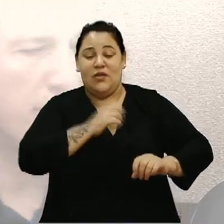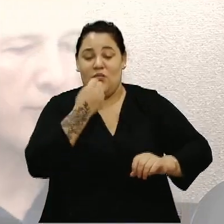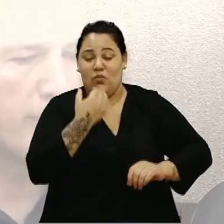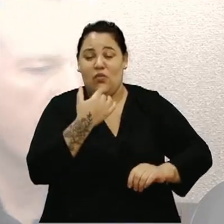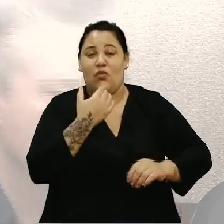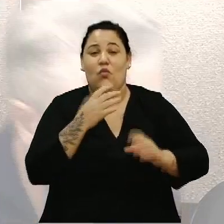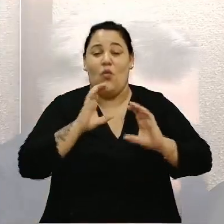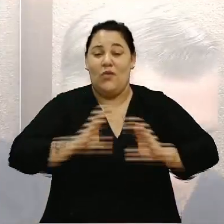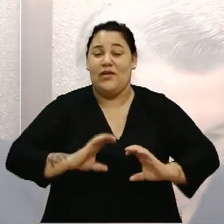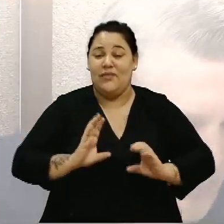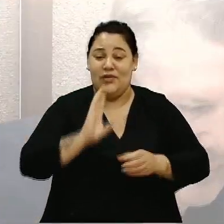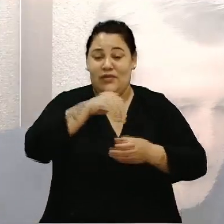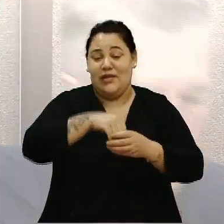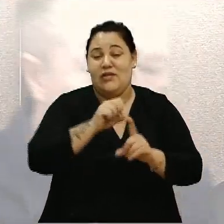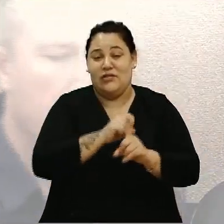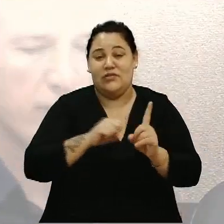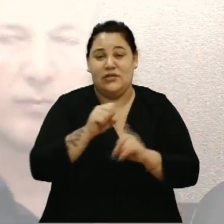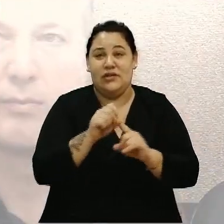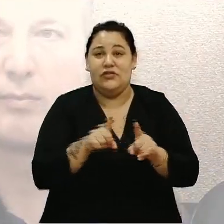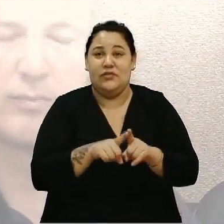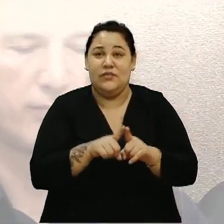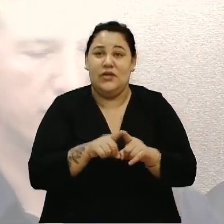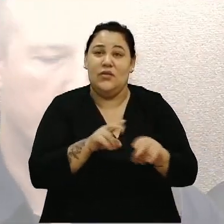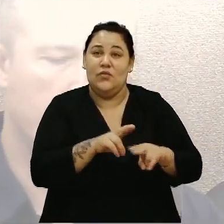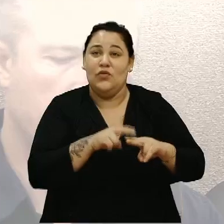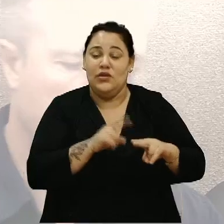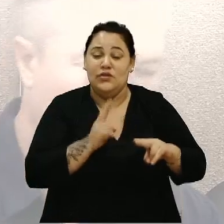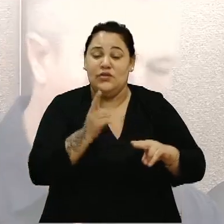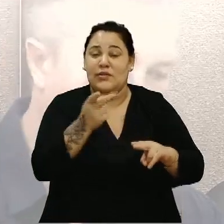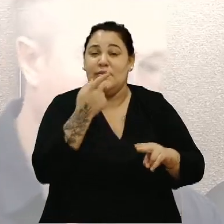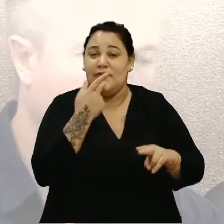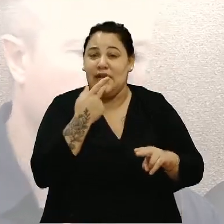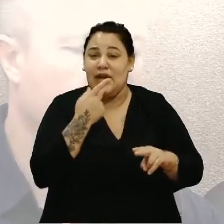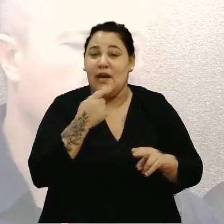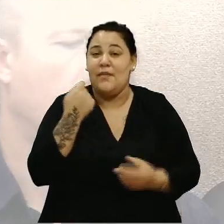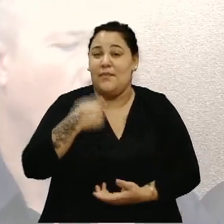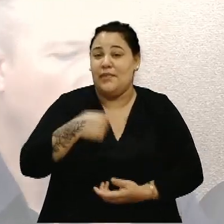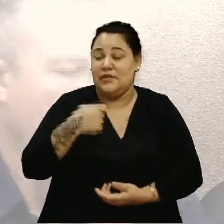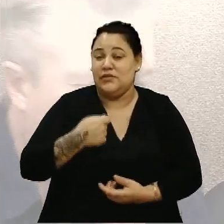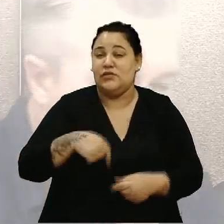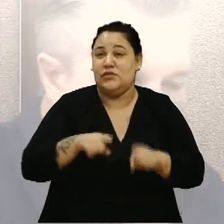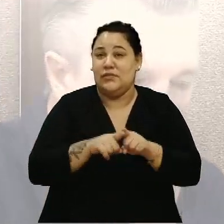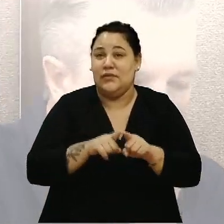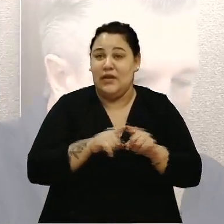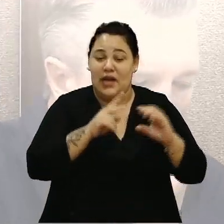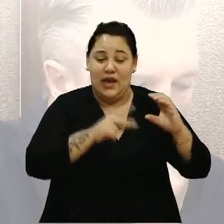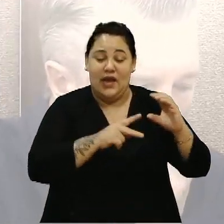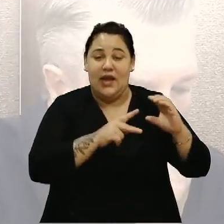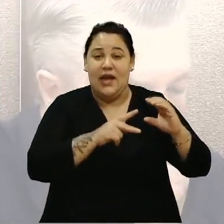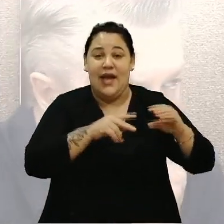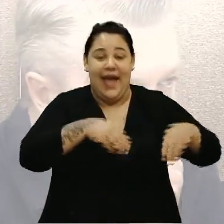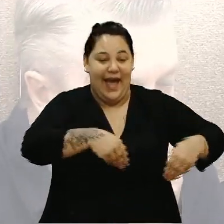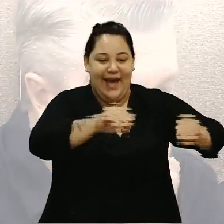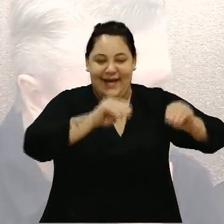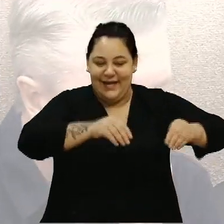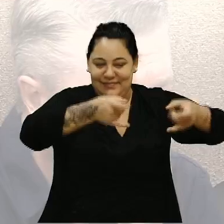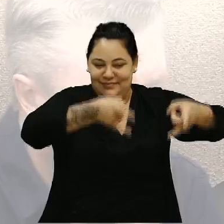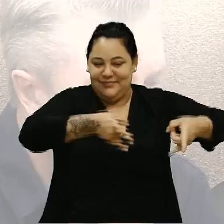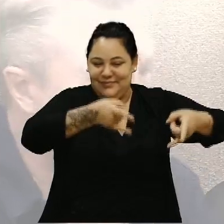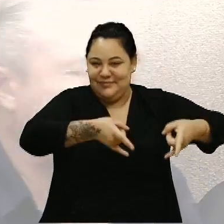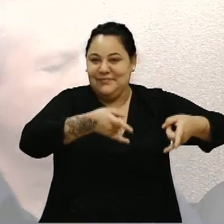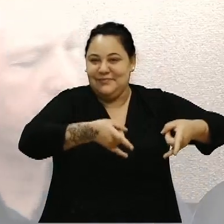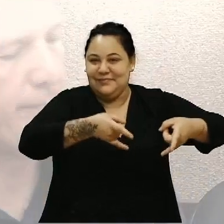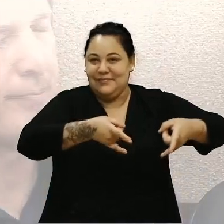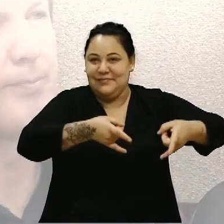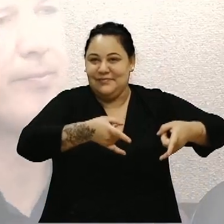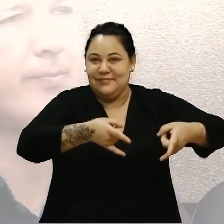sociedade. E para isso, eu sempre falei, é necessário a cama arrumada, o quarto limpo, a